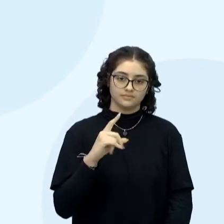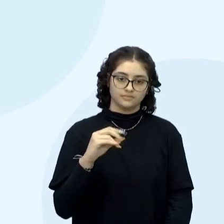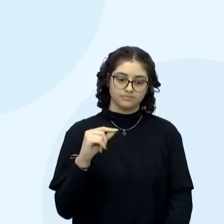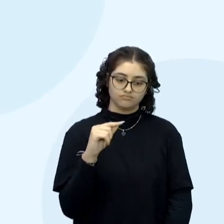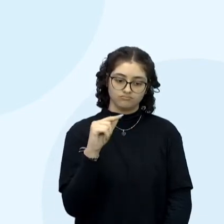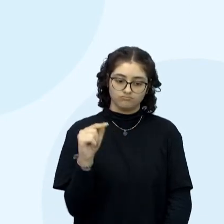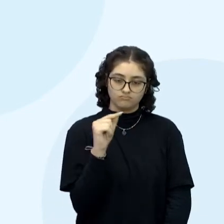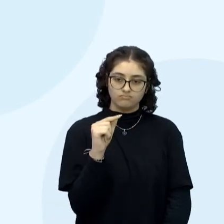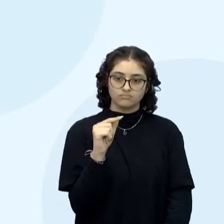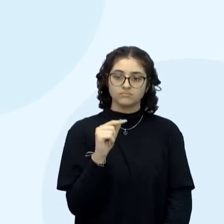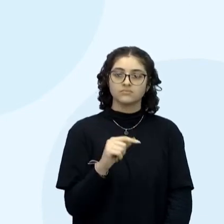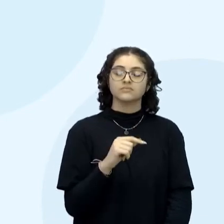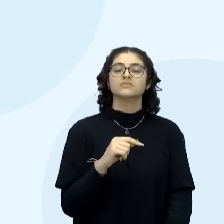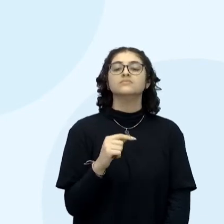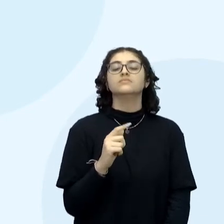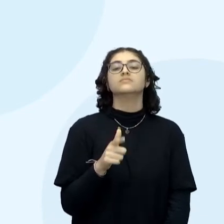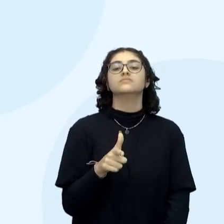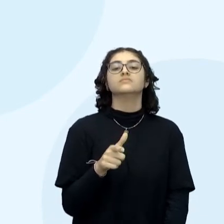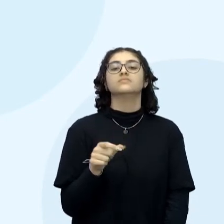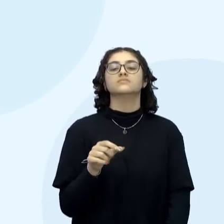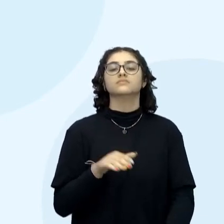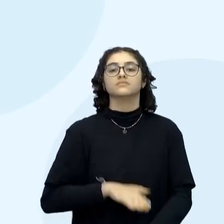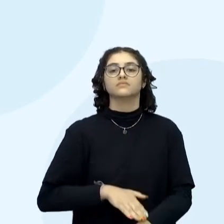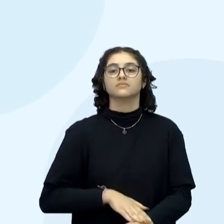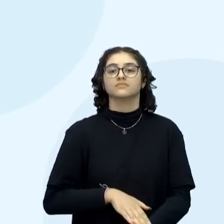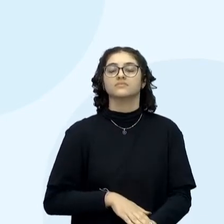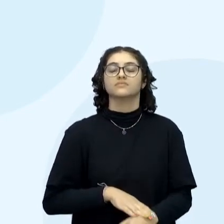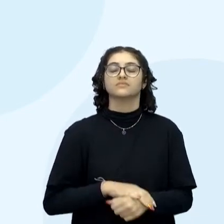conferências, né, que ele fez